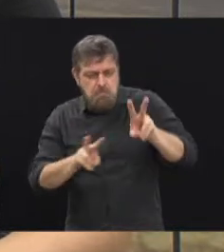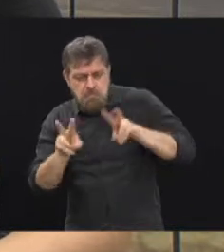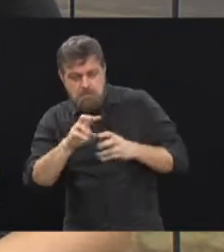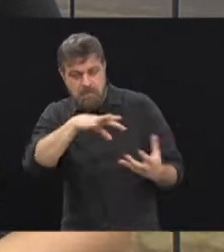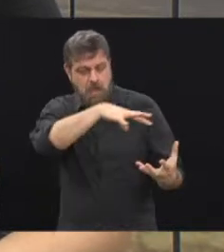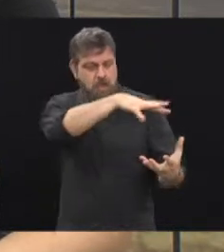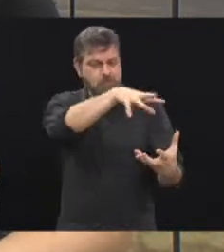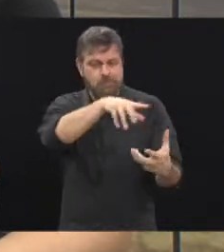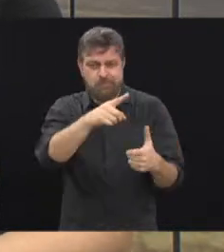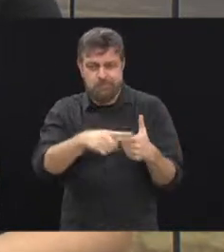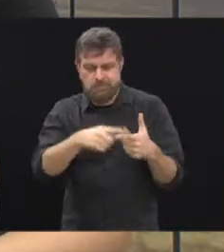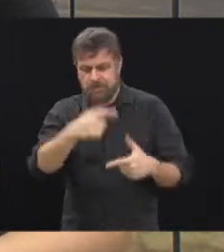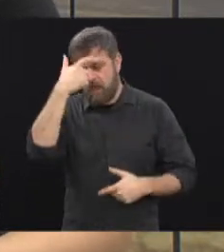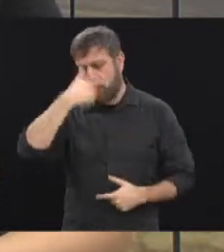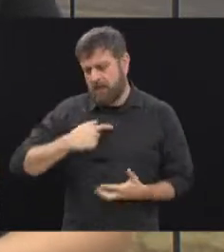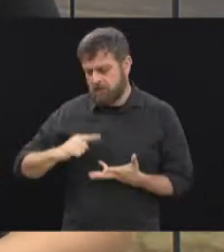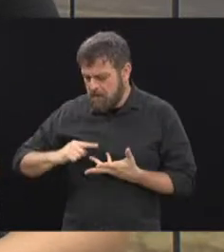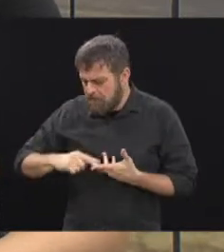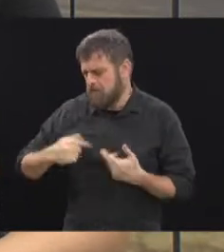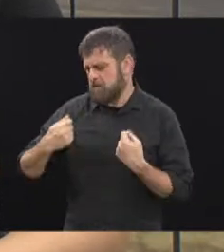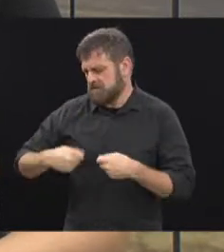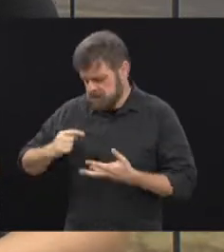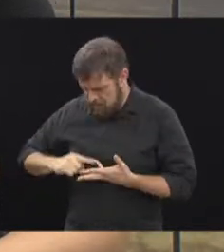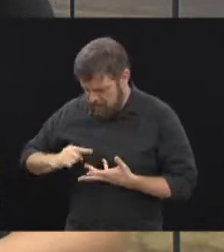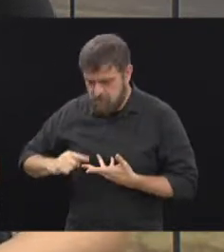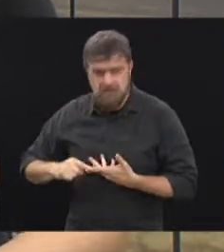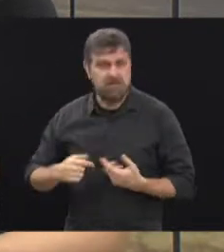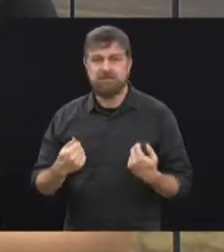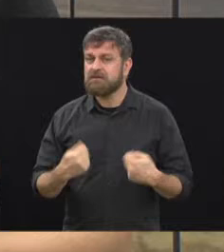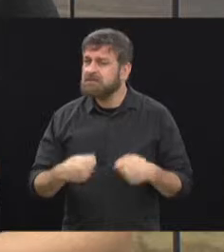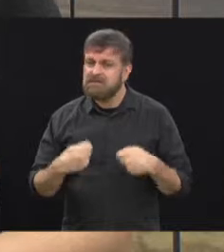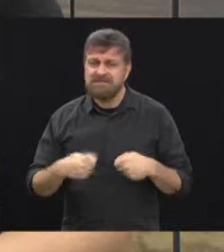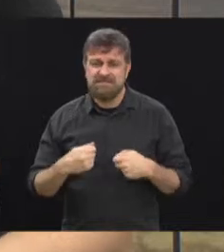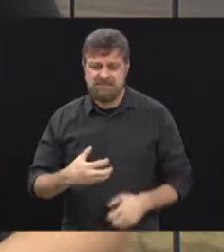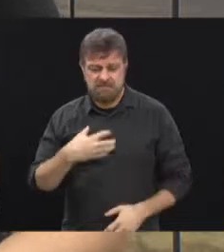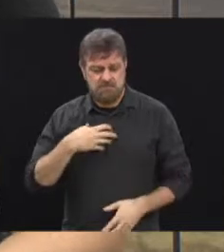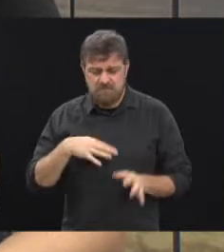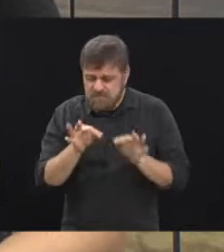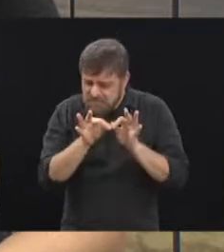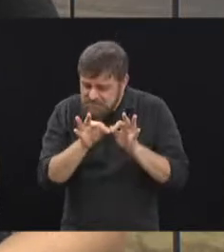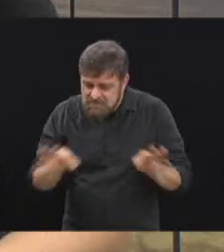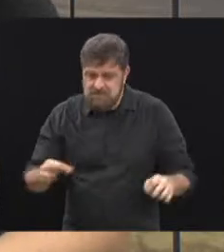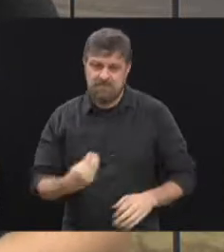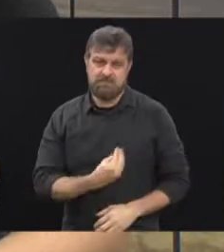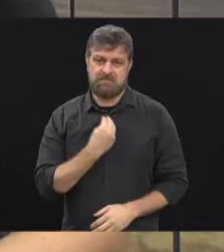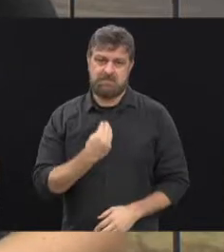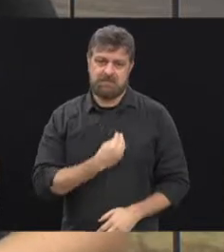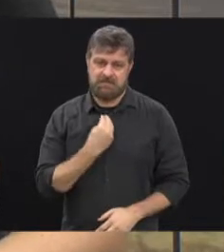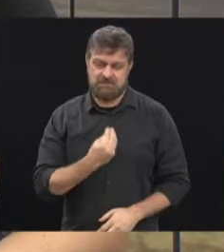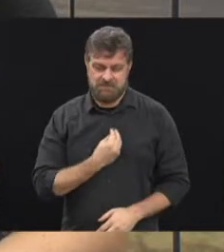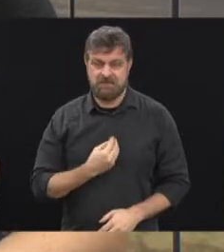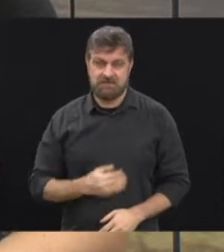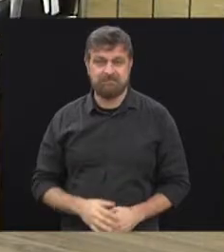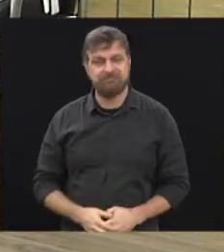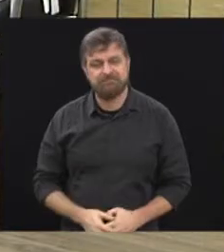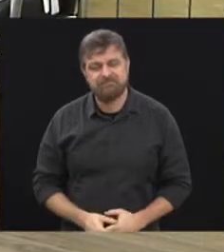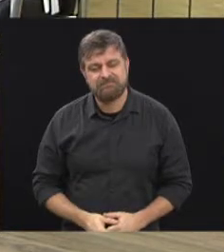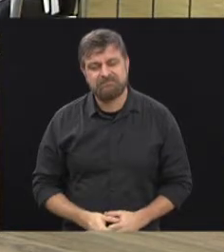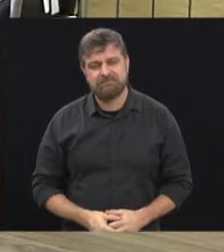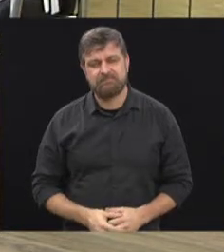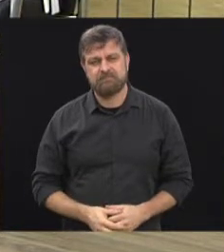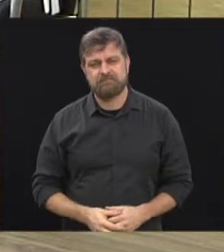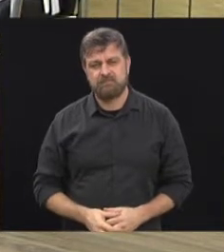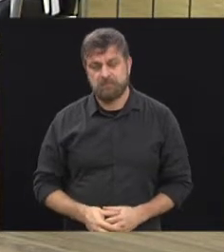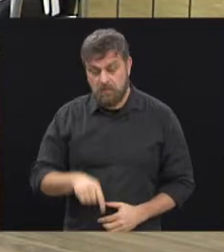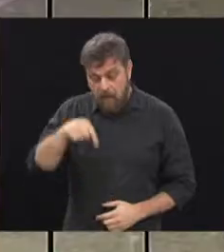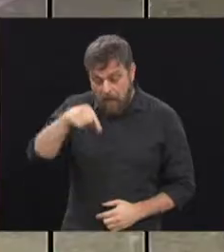as coisas que eu achava que eu precisava, que eu não preciso. A simplicidade na vida, né? Eu acho que isso mudou muito. E aqui